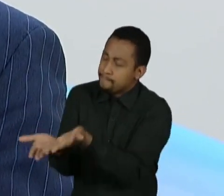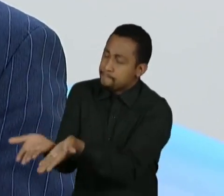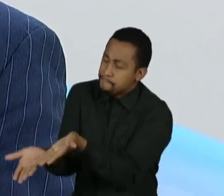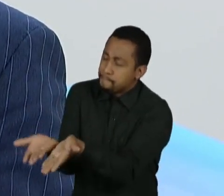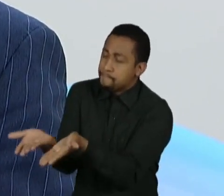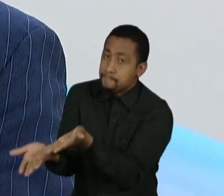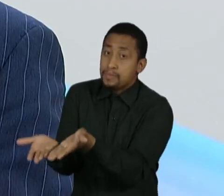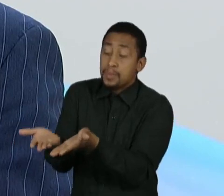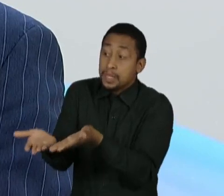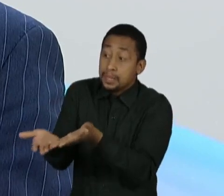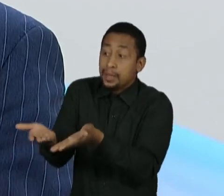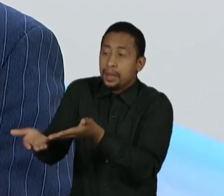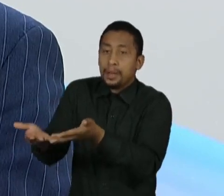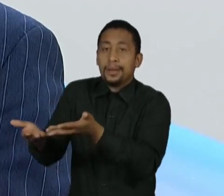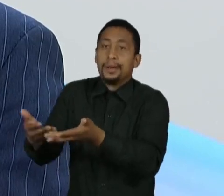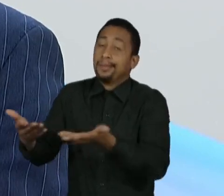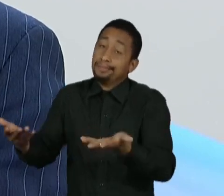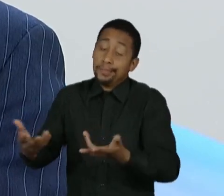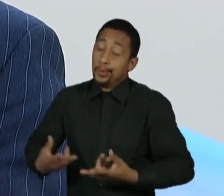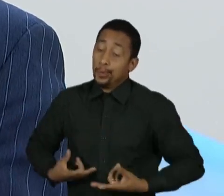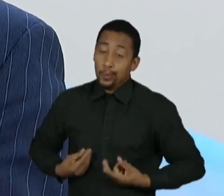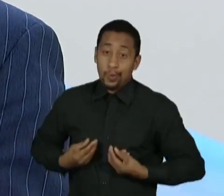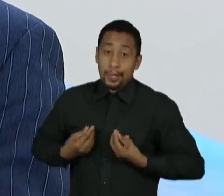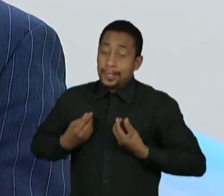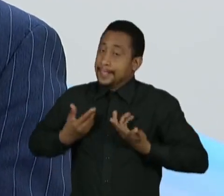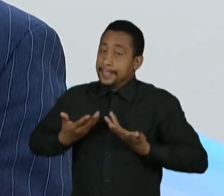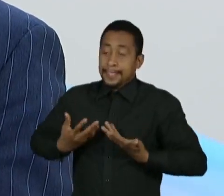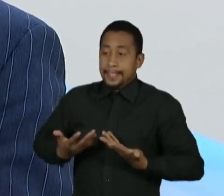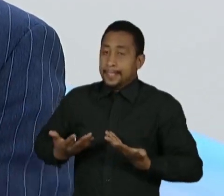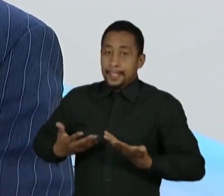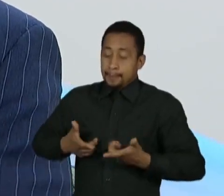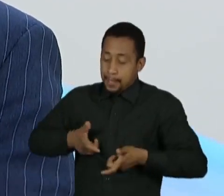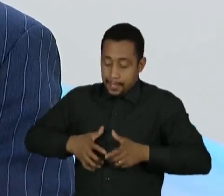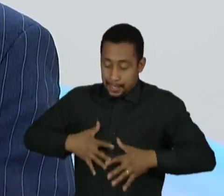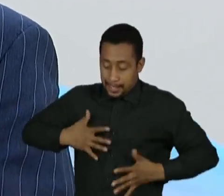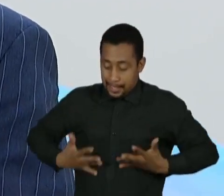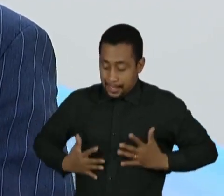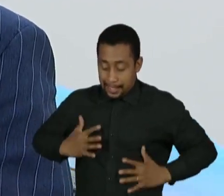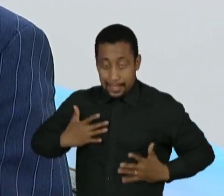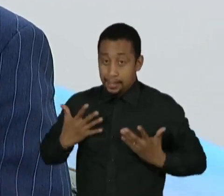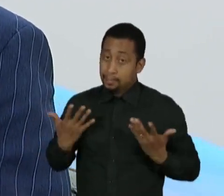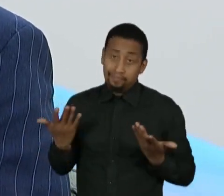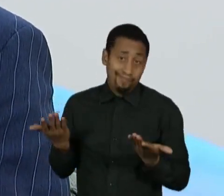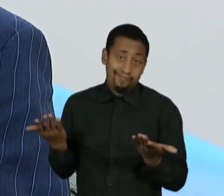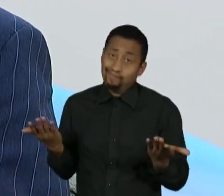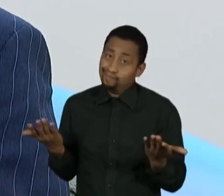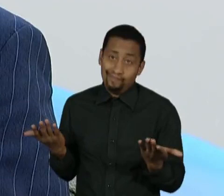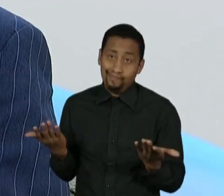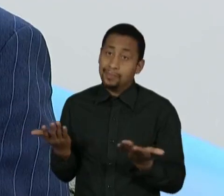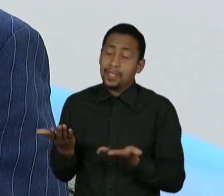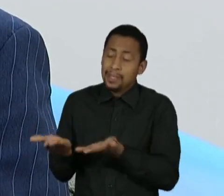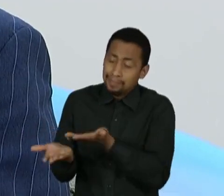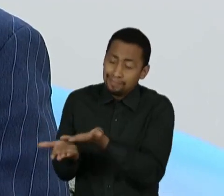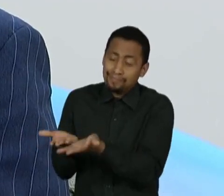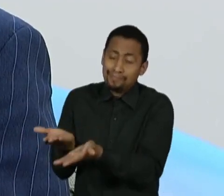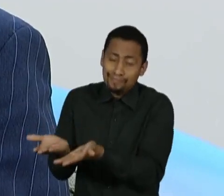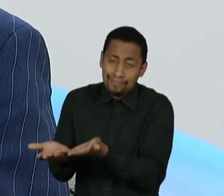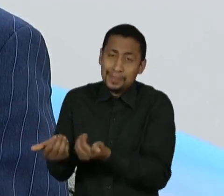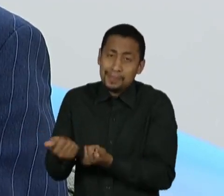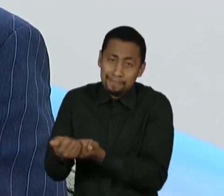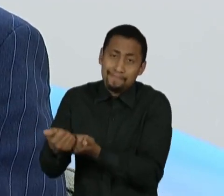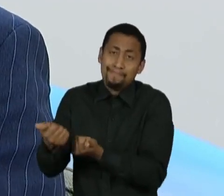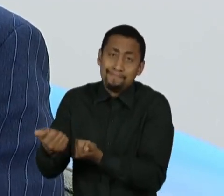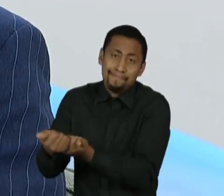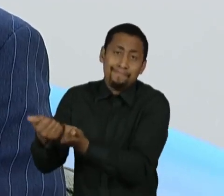também termina e o câncer vai crescer E aí a gente entra numa área que a área dos cuidados de suporte